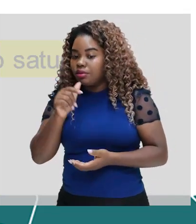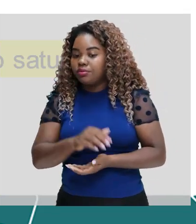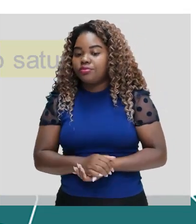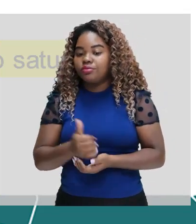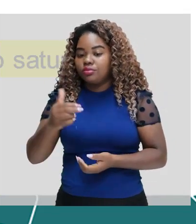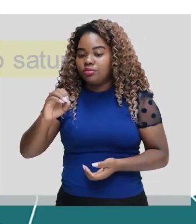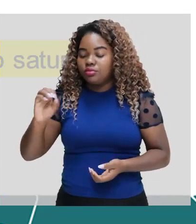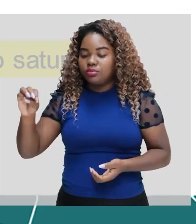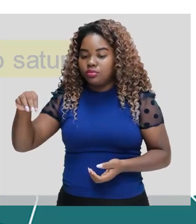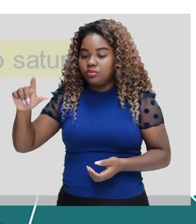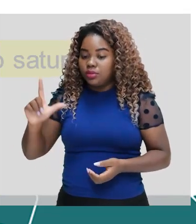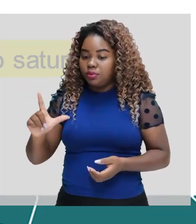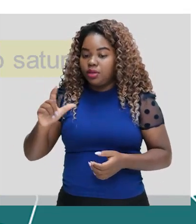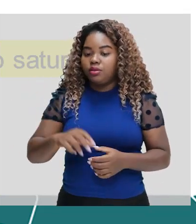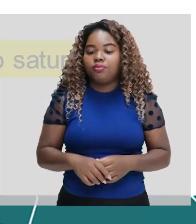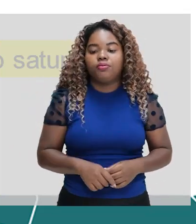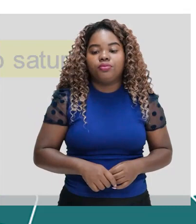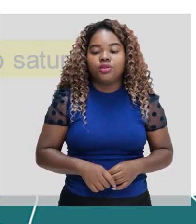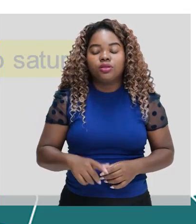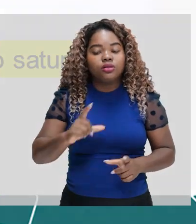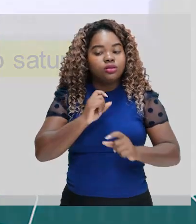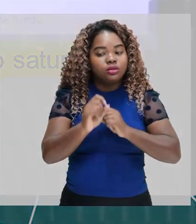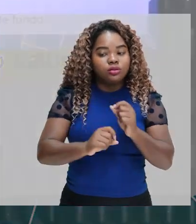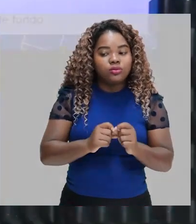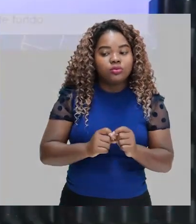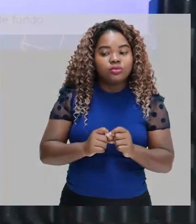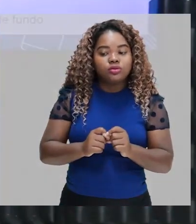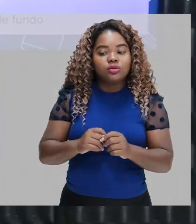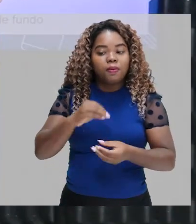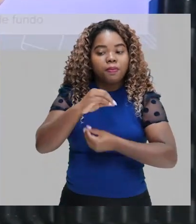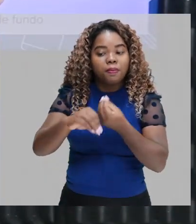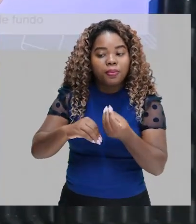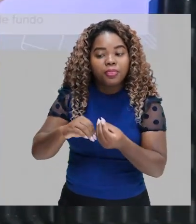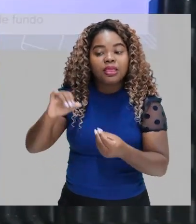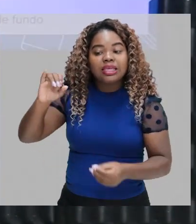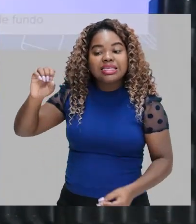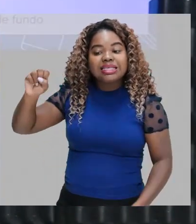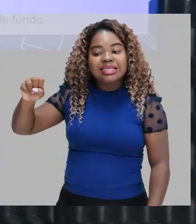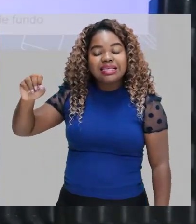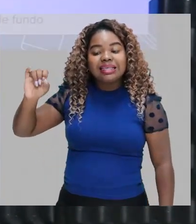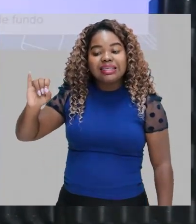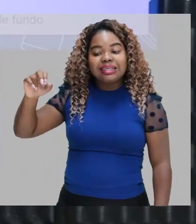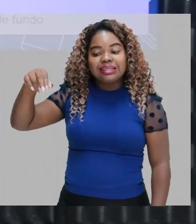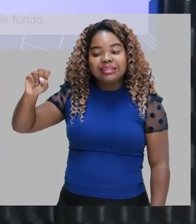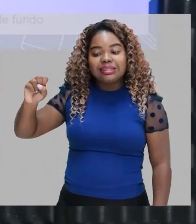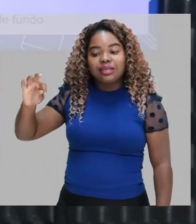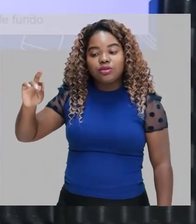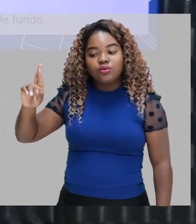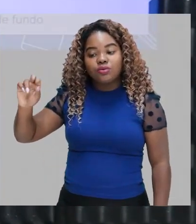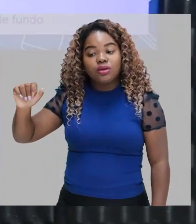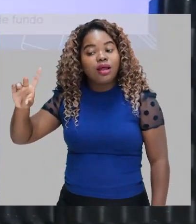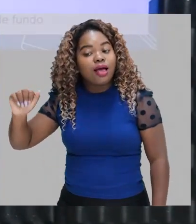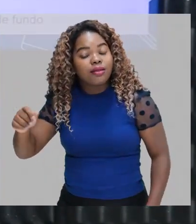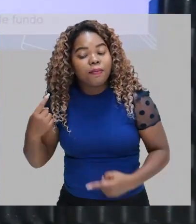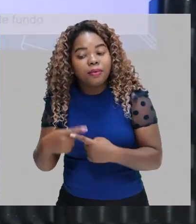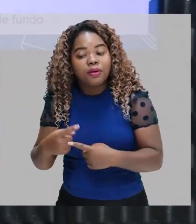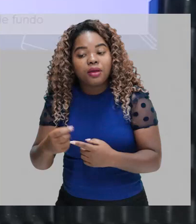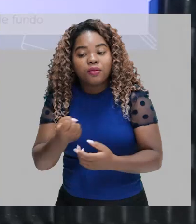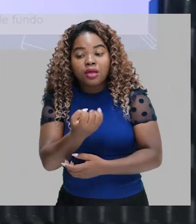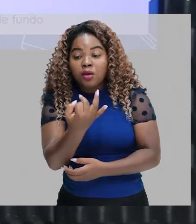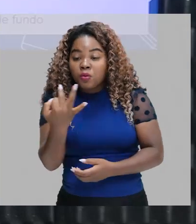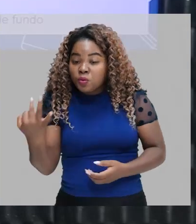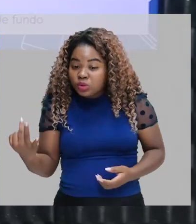certo? Bom, nós vamos ter a formação de uma solução insaturada. Por quê? Porque a quantidade